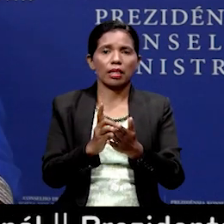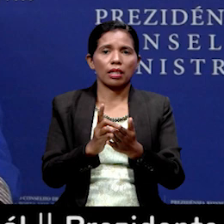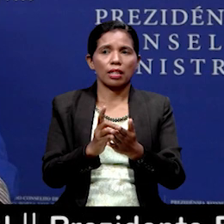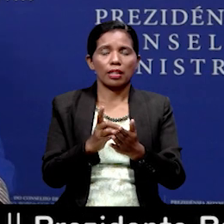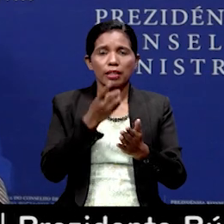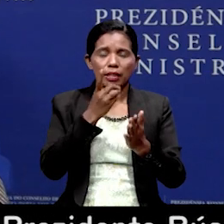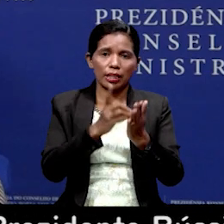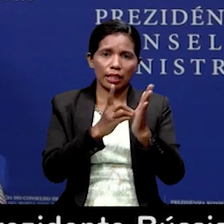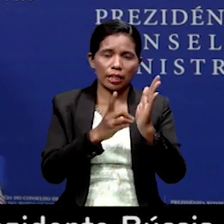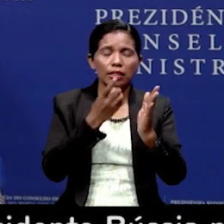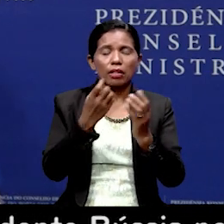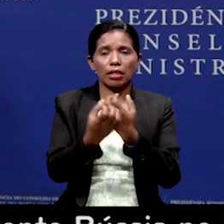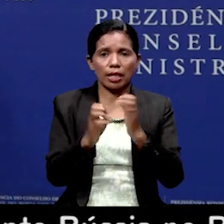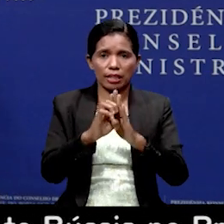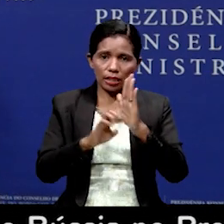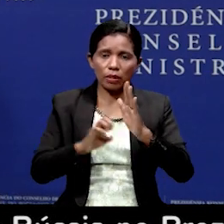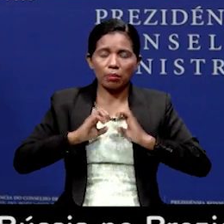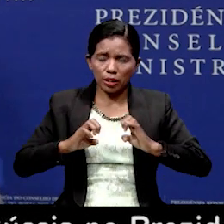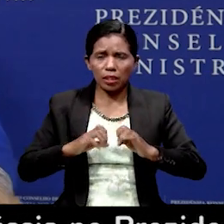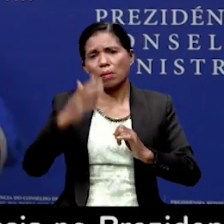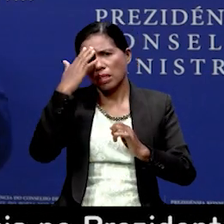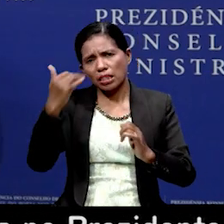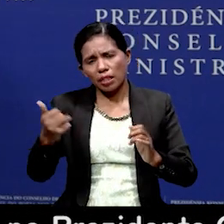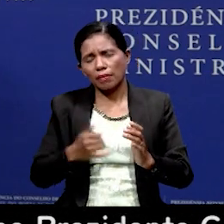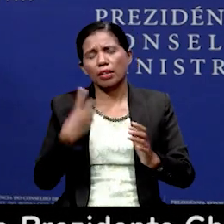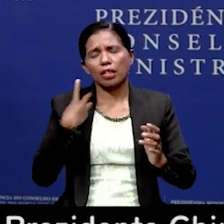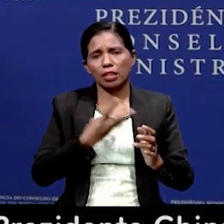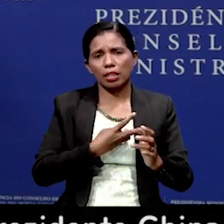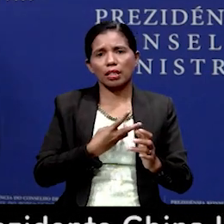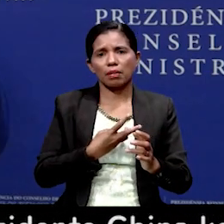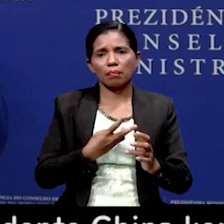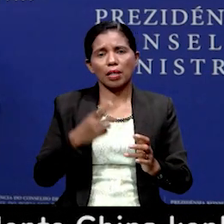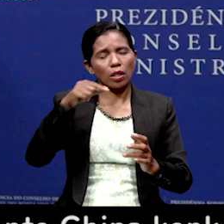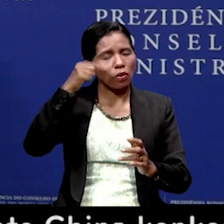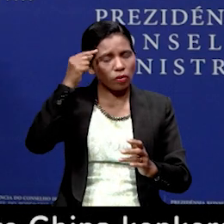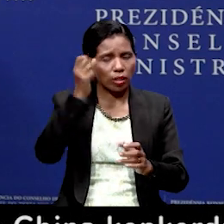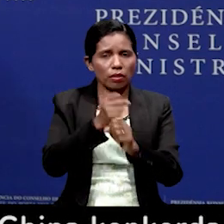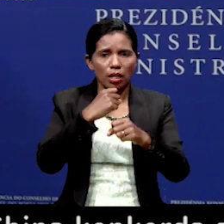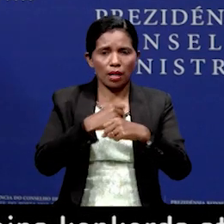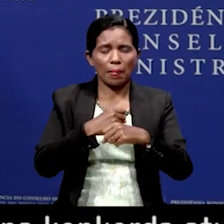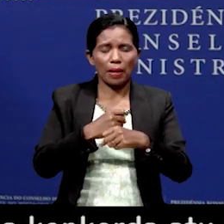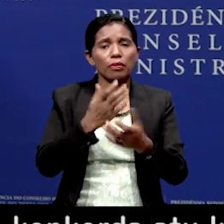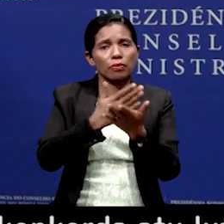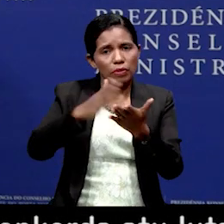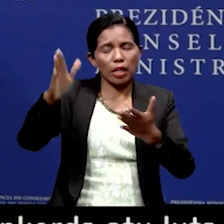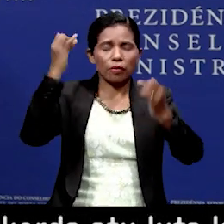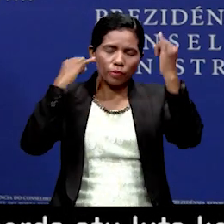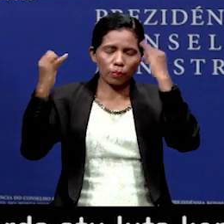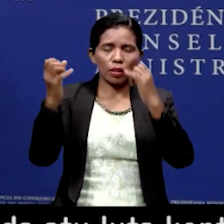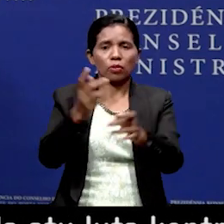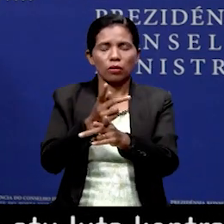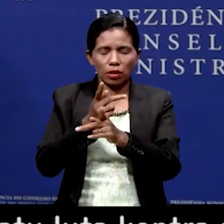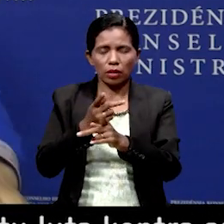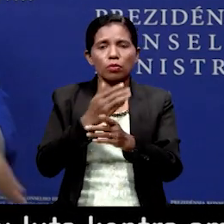sama governo tem que halo alteração e dané, né? Também escolha neve o governo halo para transmitir informação de dia com